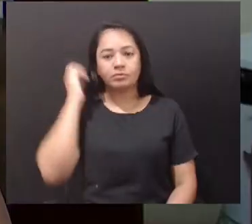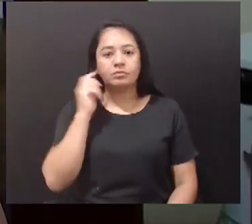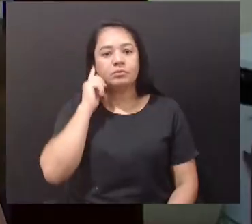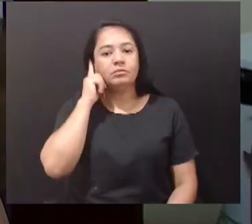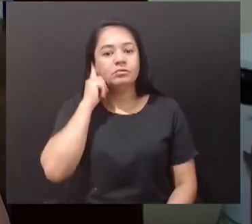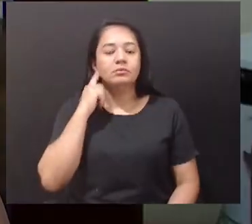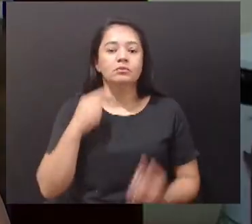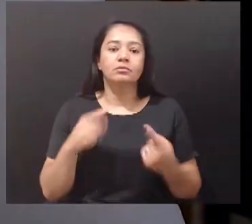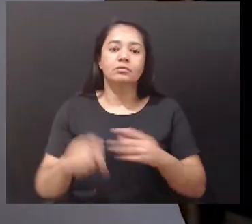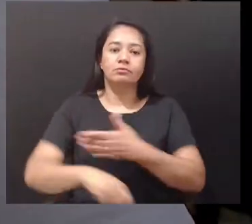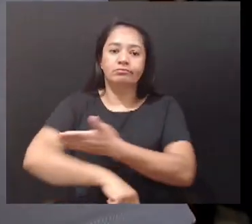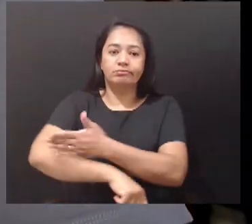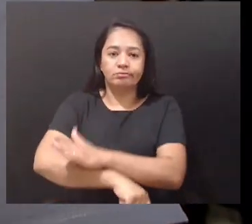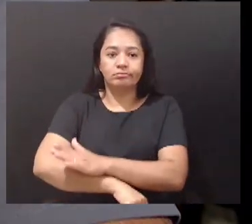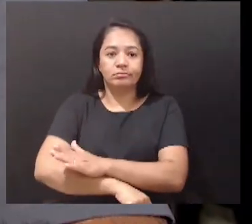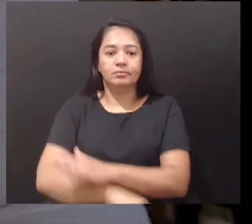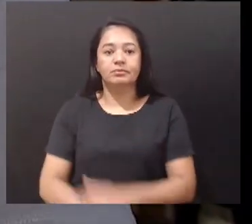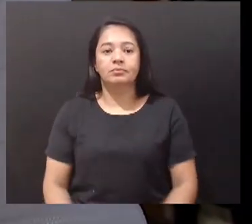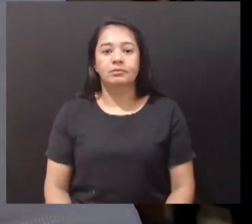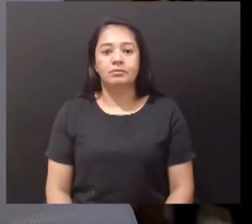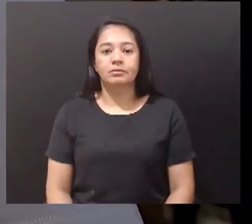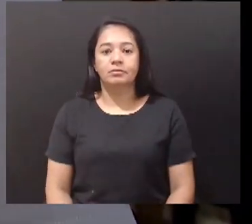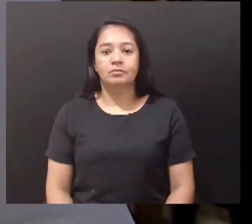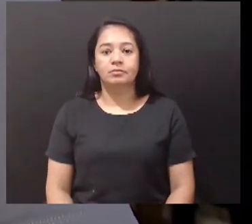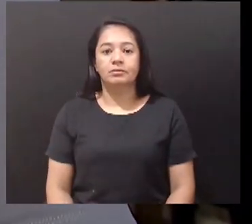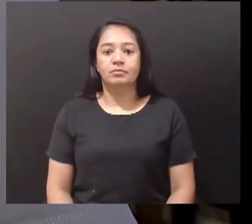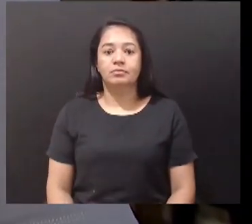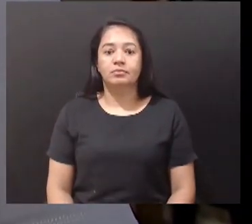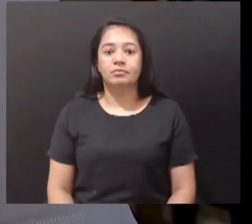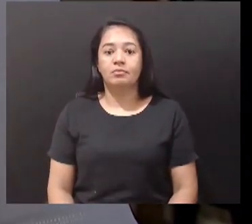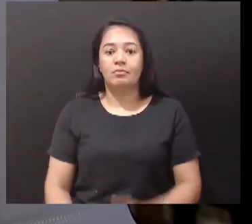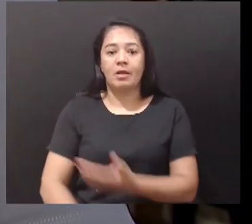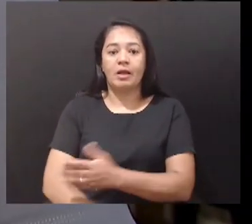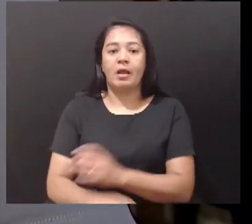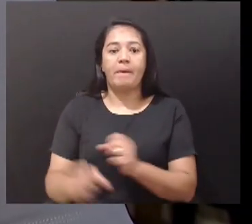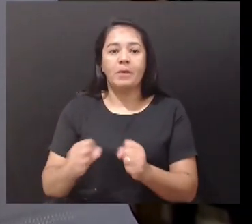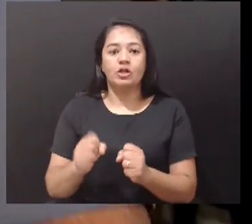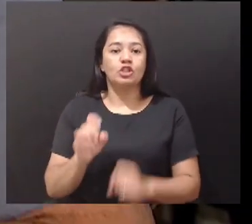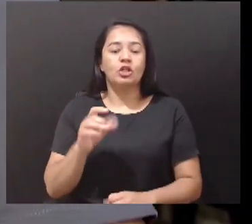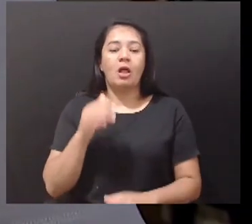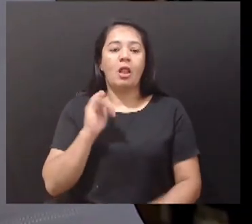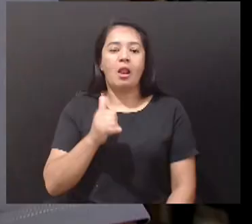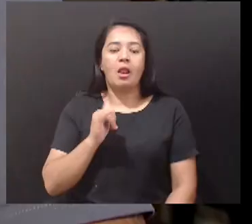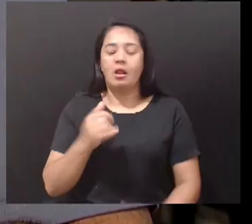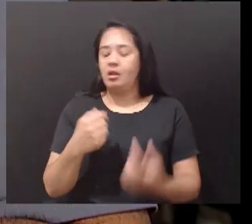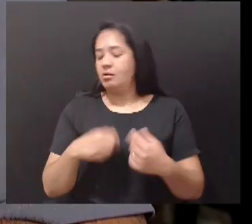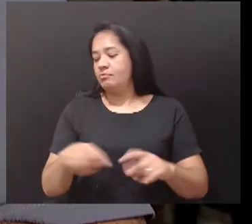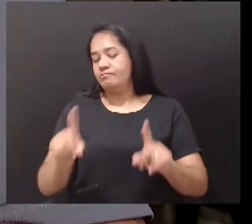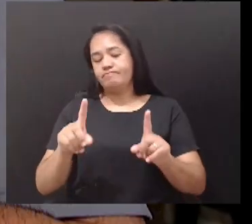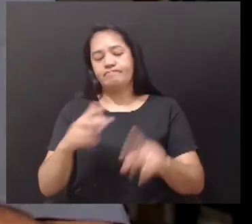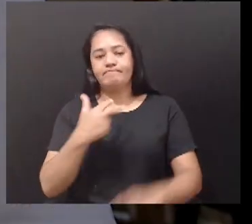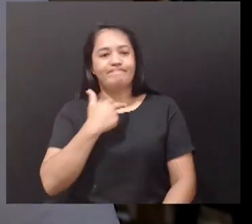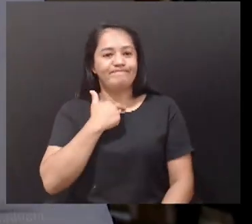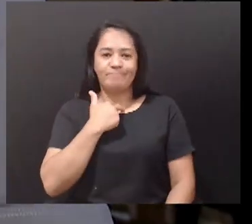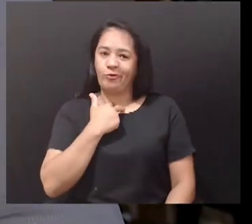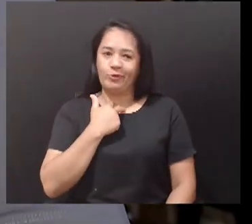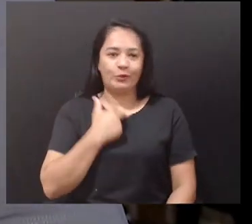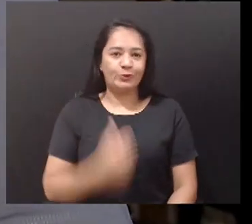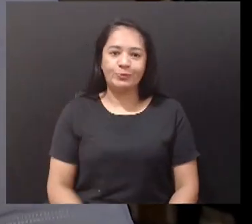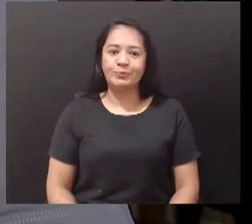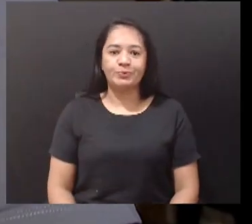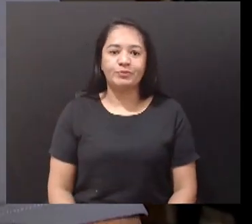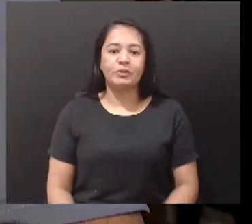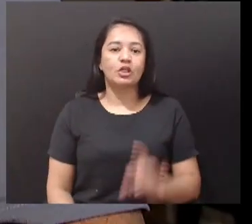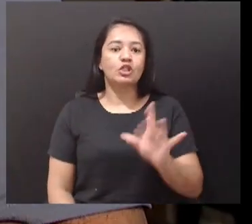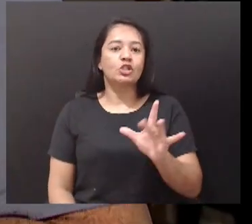com efetividade. O combate ao racismo não pode ser um discurso. Ele não pode ser uma